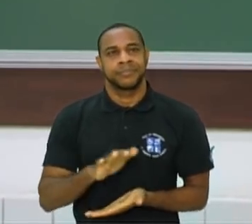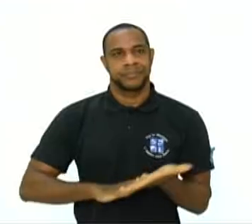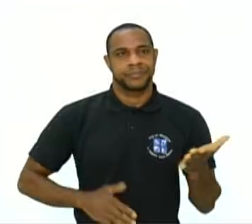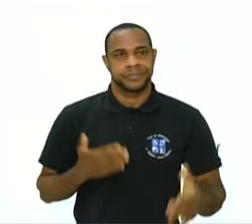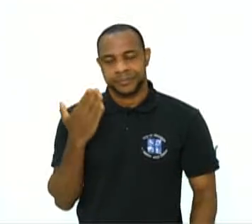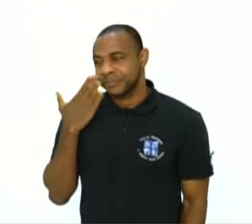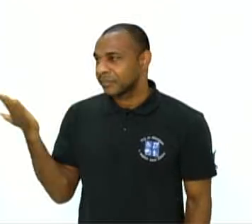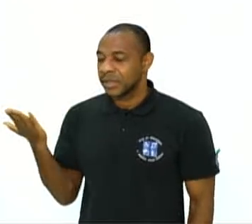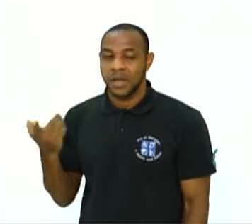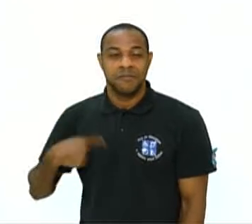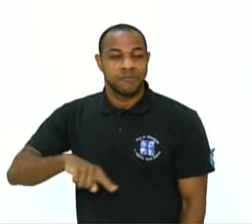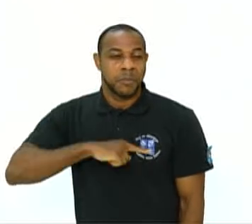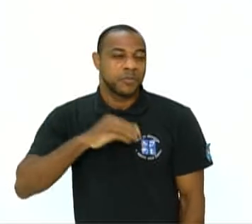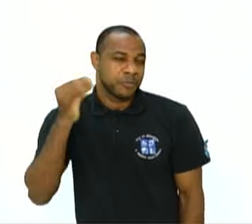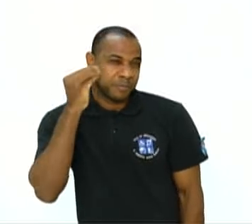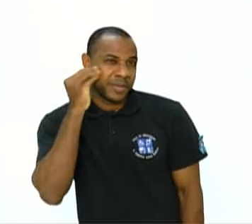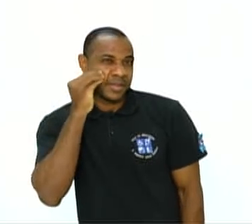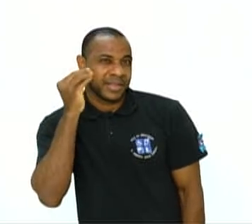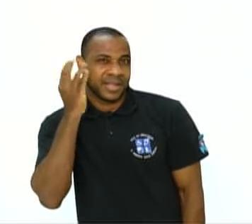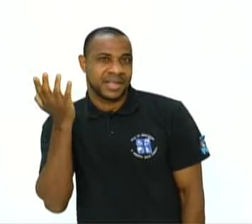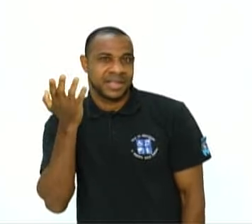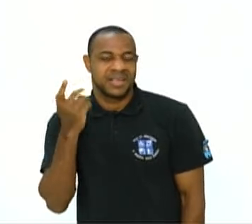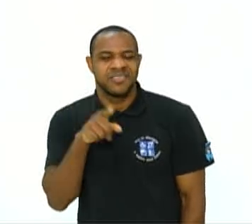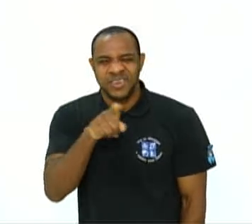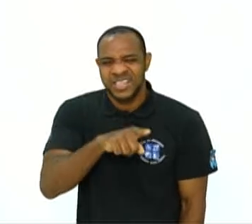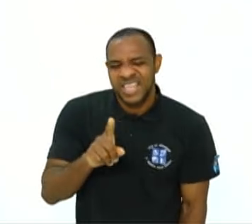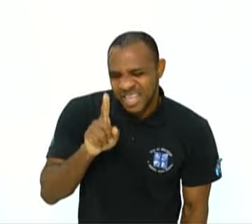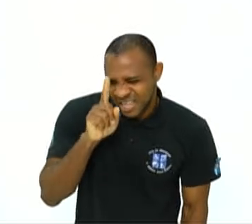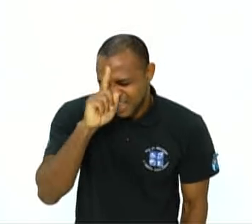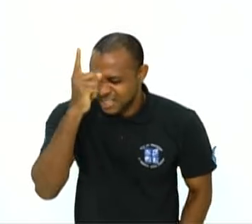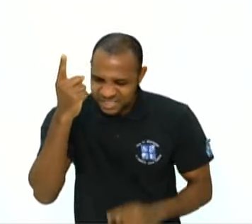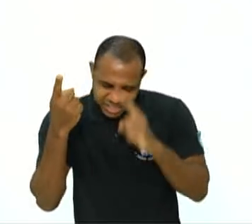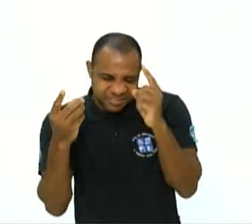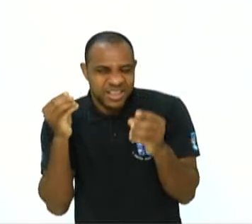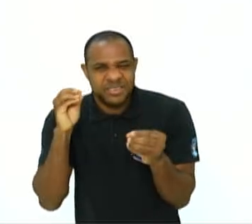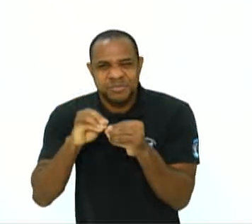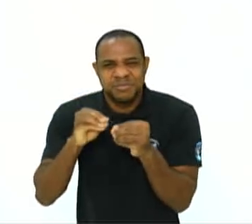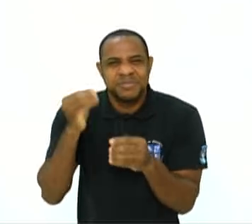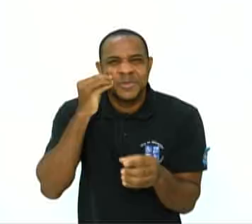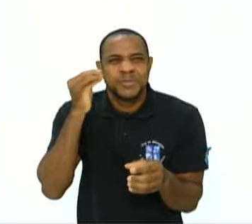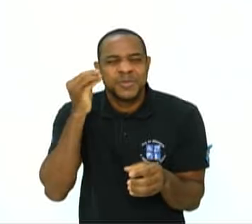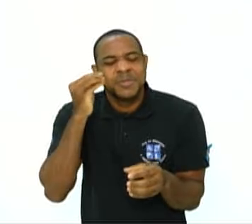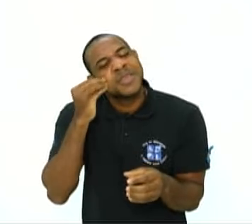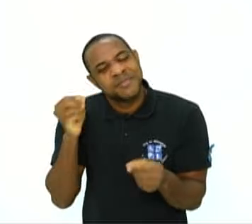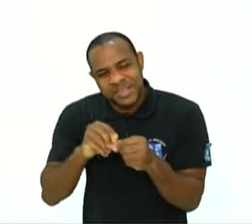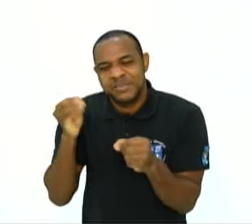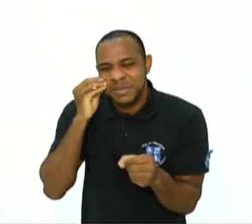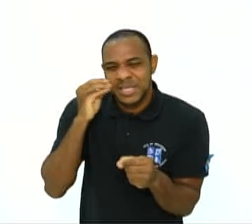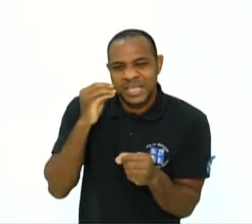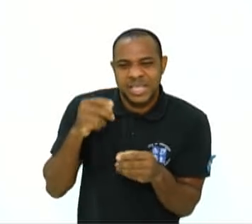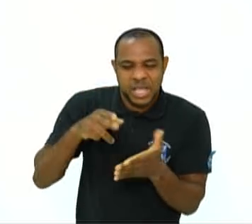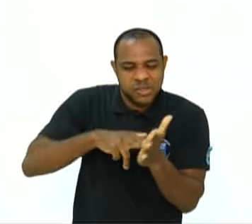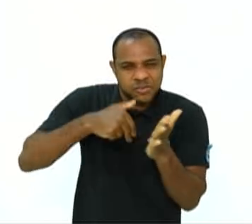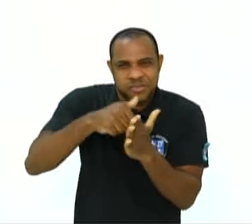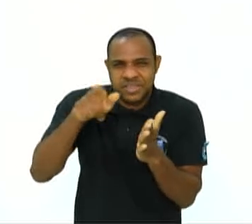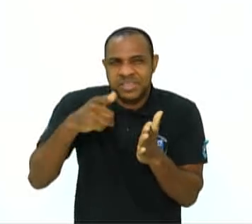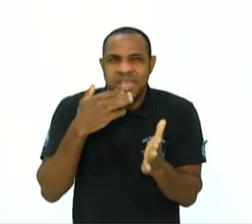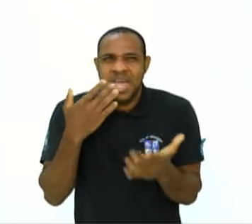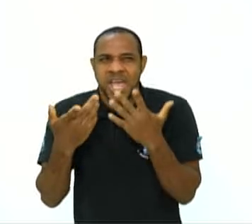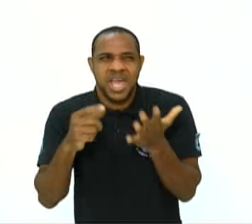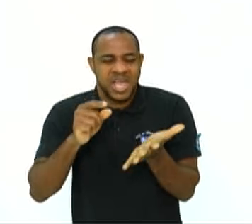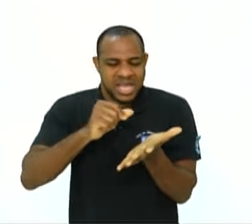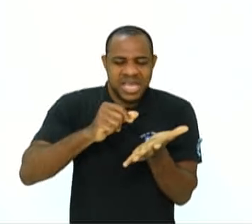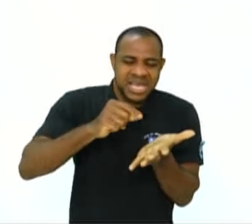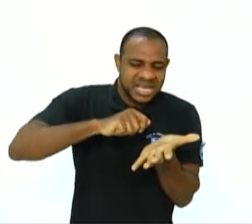Atividade, vamos experimentar. Crie com suas tintas, fazendo experiências, né? Experimentos. Escolha